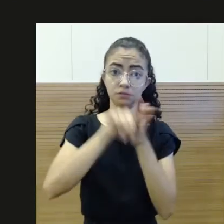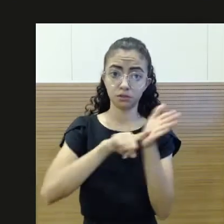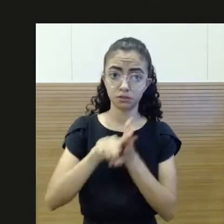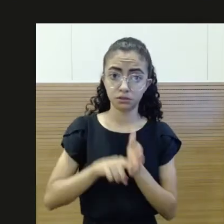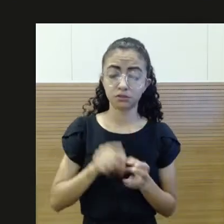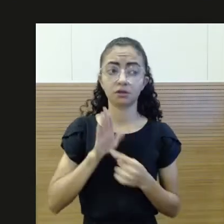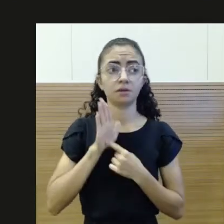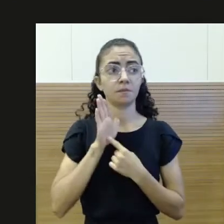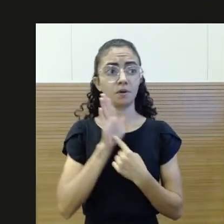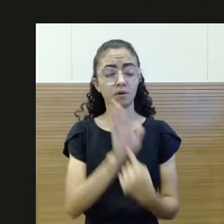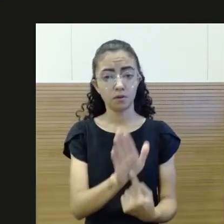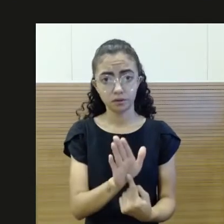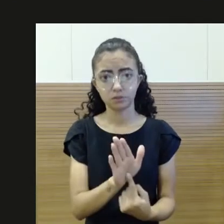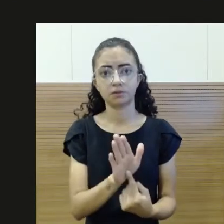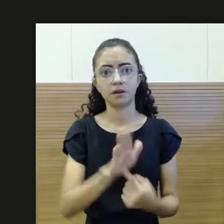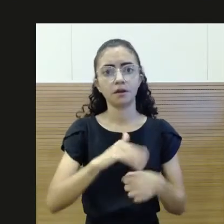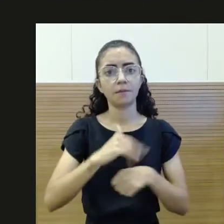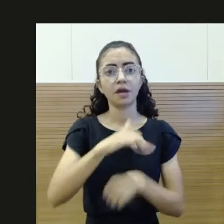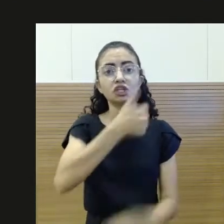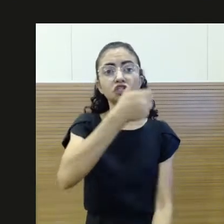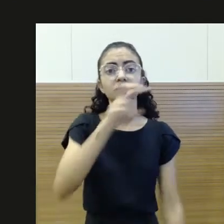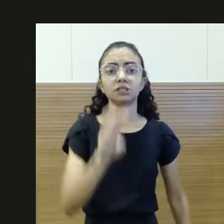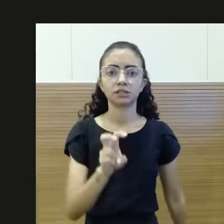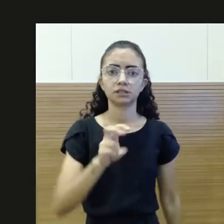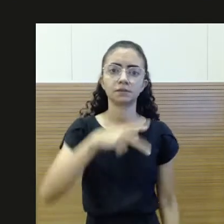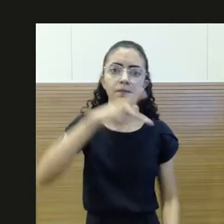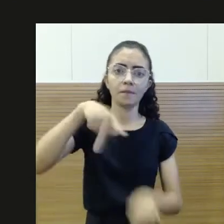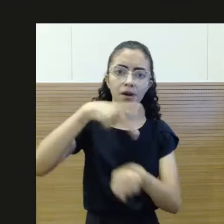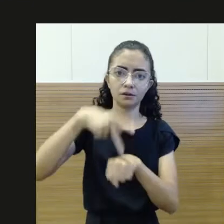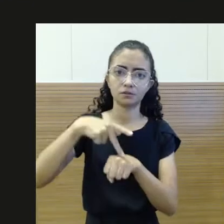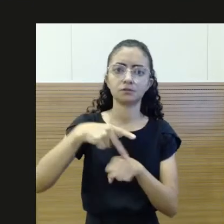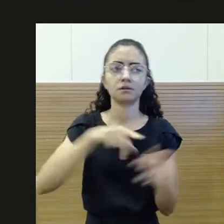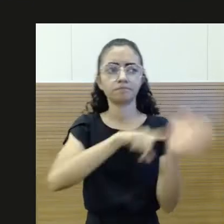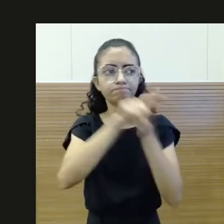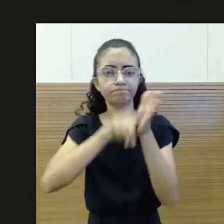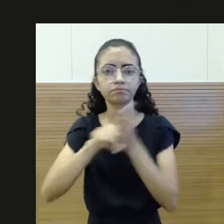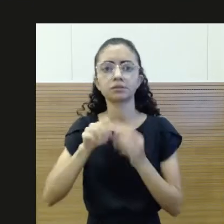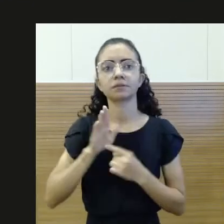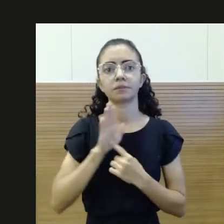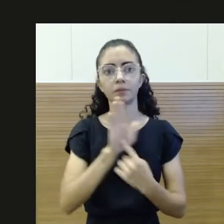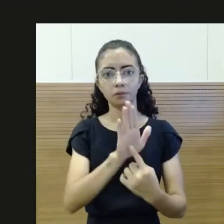realizados aí em mais de 15 países. Mas os alimentos ultraprocessados não afetam